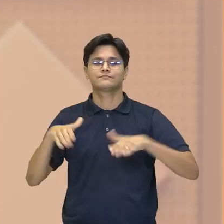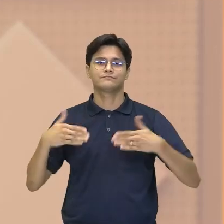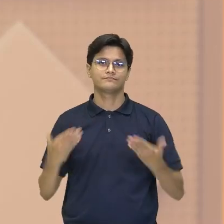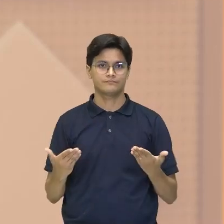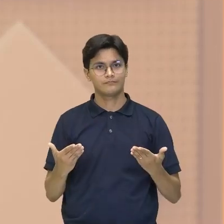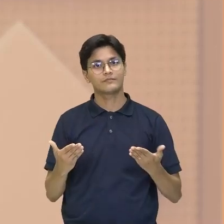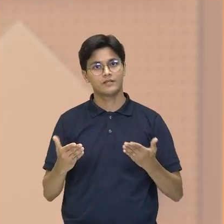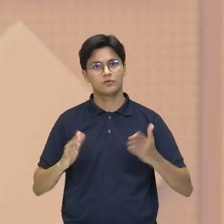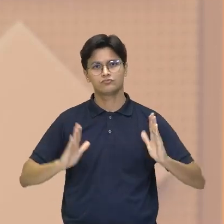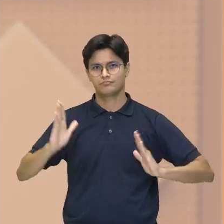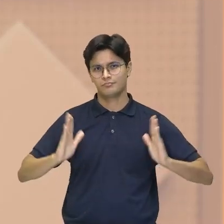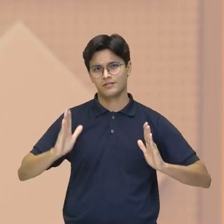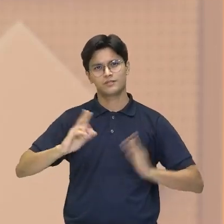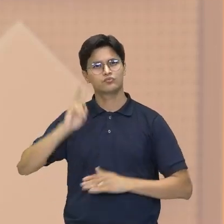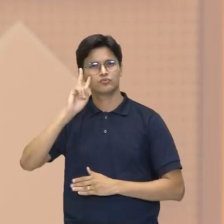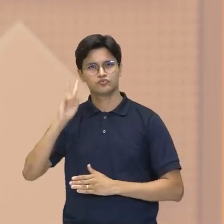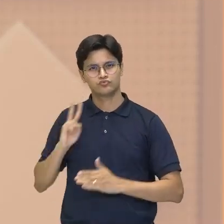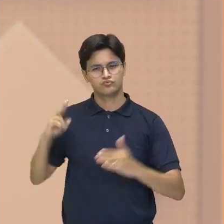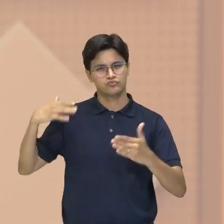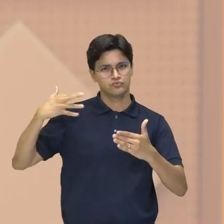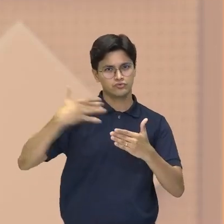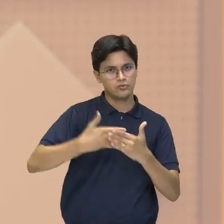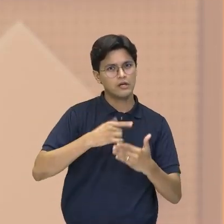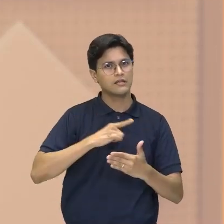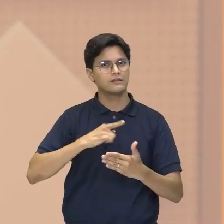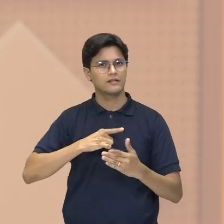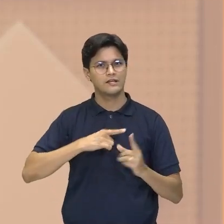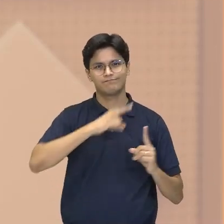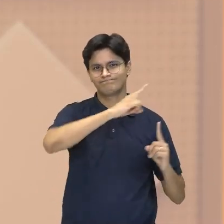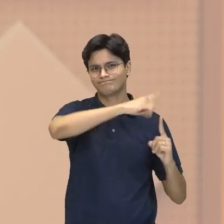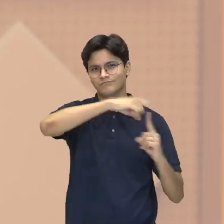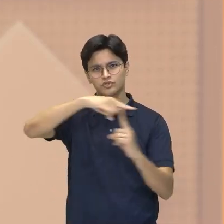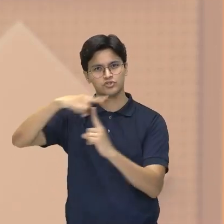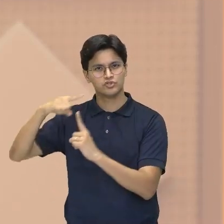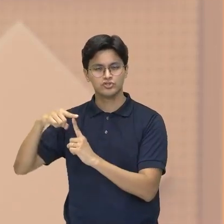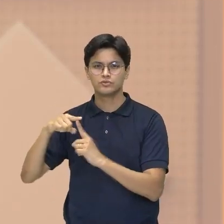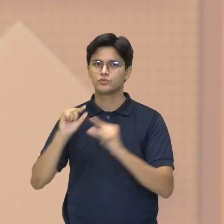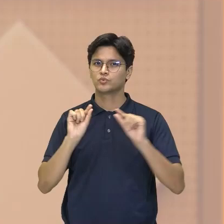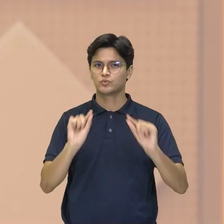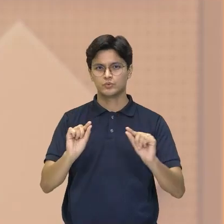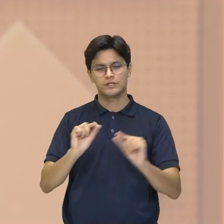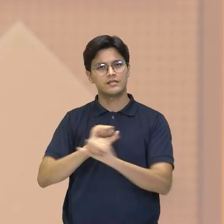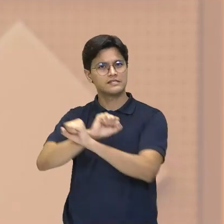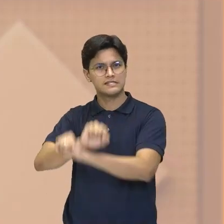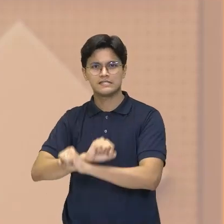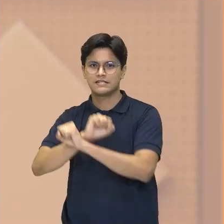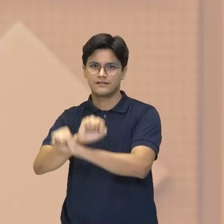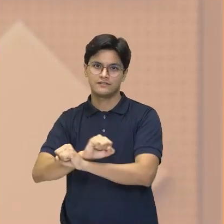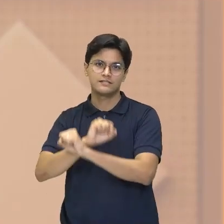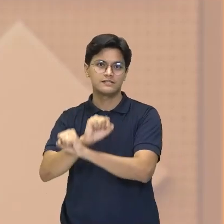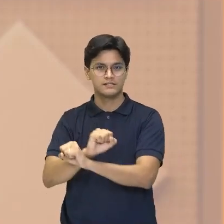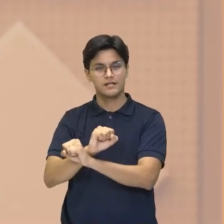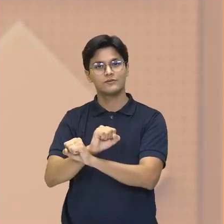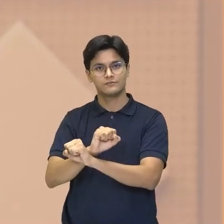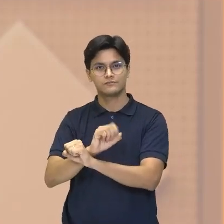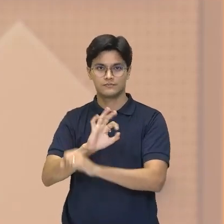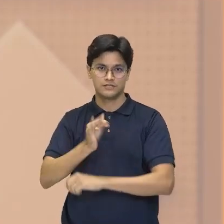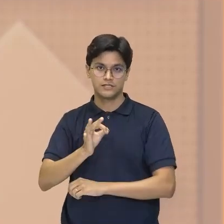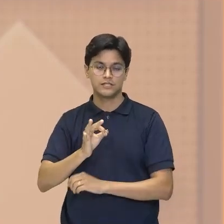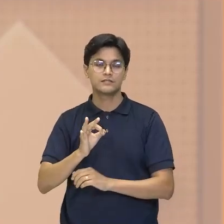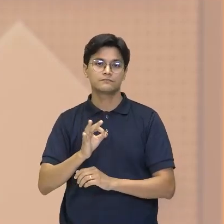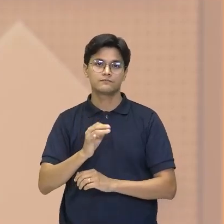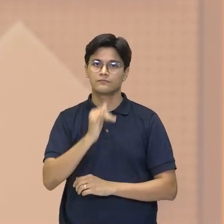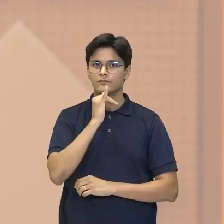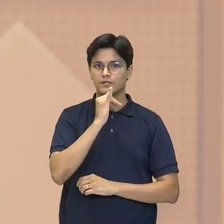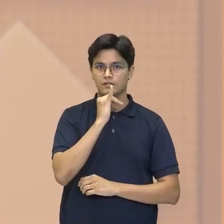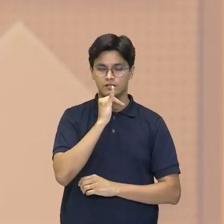a história havia várias formas para que a pessoa se tornasse escravo ou escravizado. Quais seriam